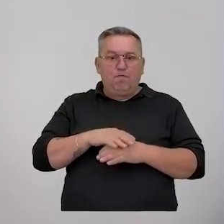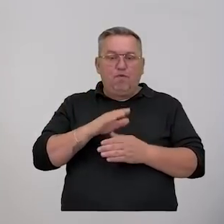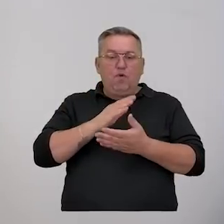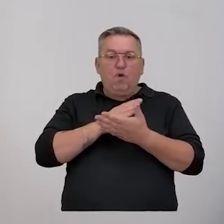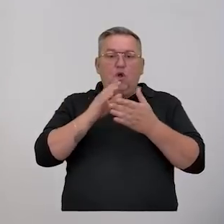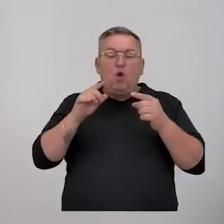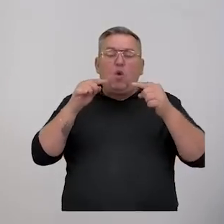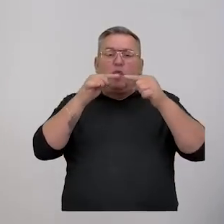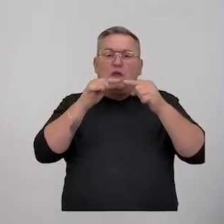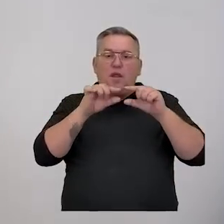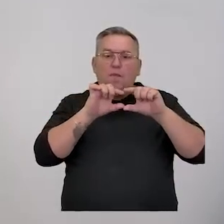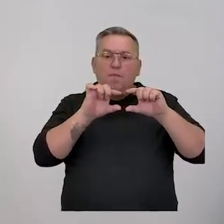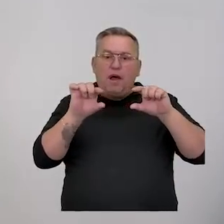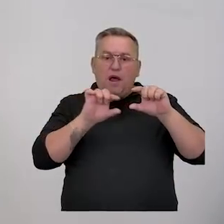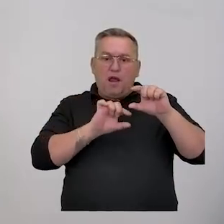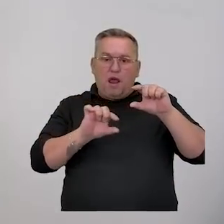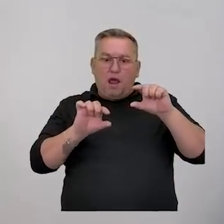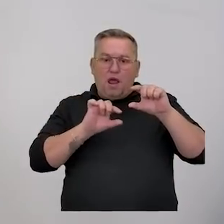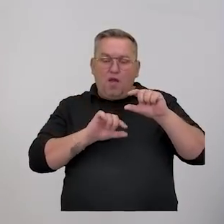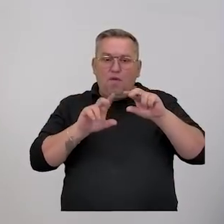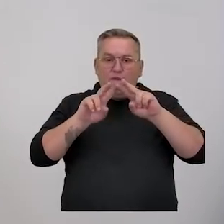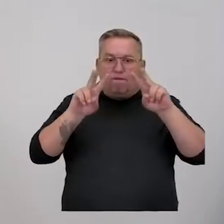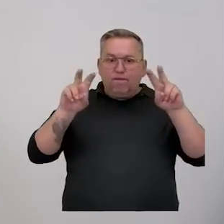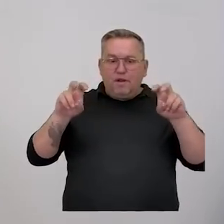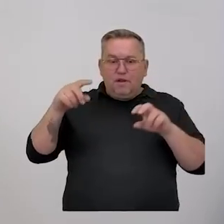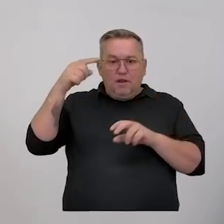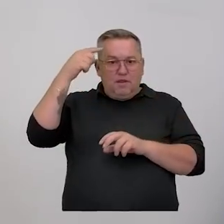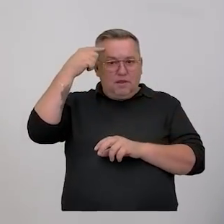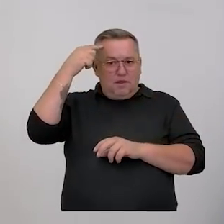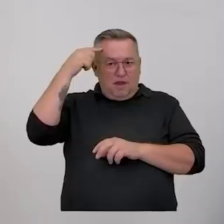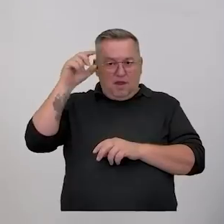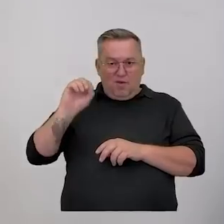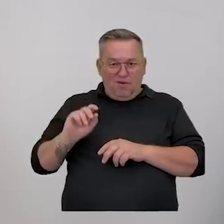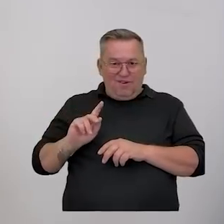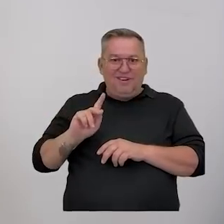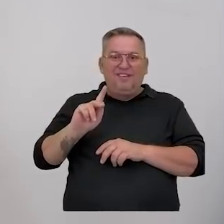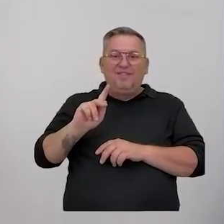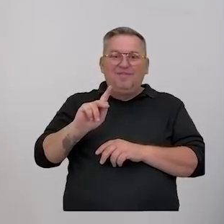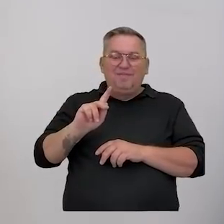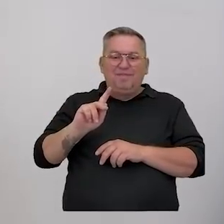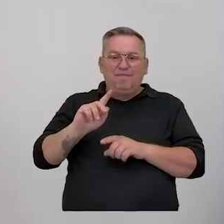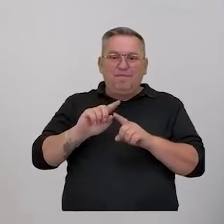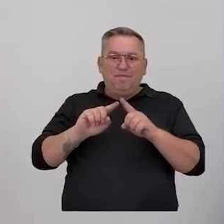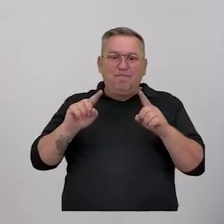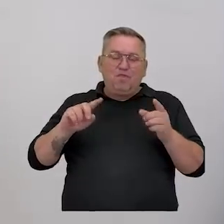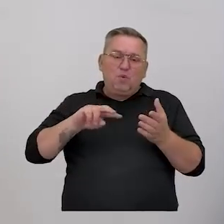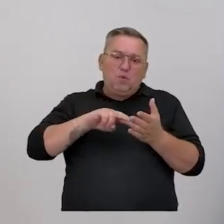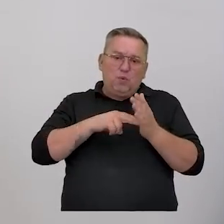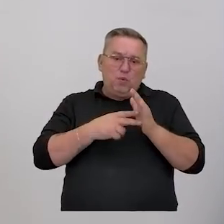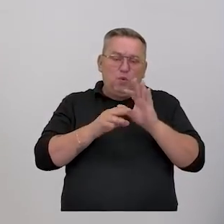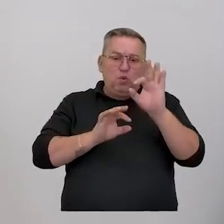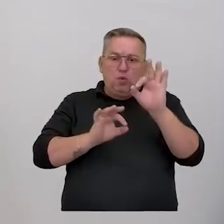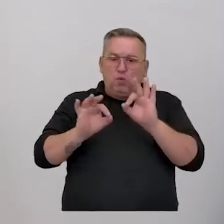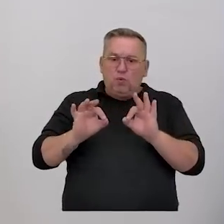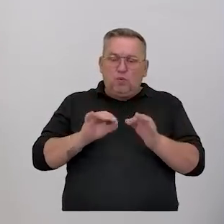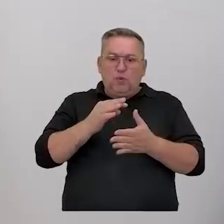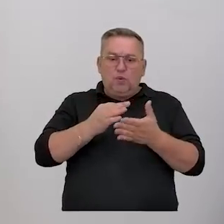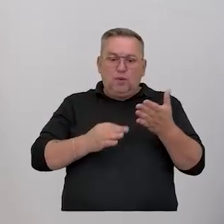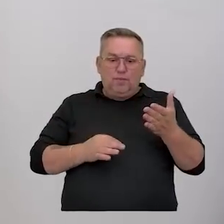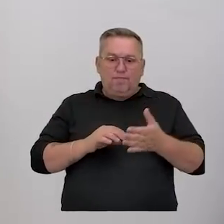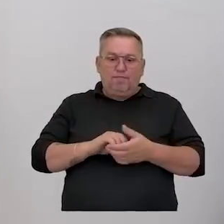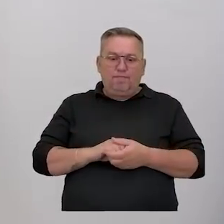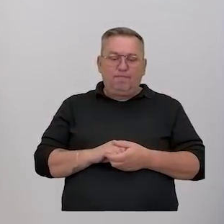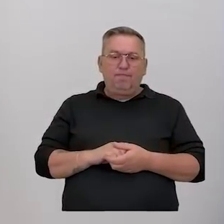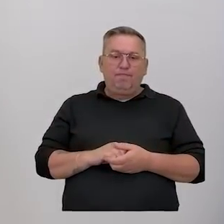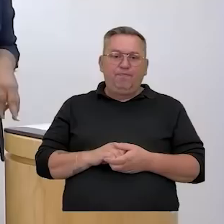os parágrafos, as frases, as ideias, ok? Então, o sentido e a estrutura do texto, ok? Tá bom, Sil?